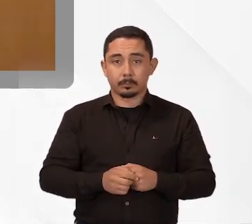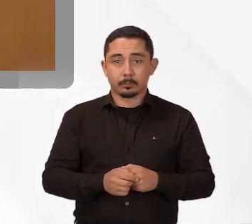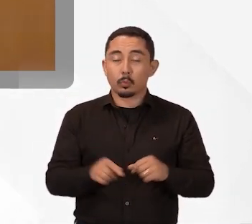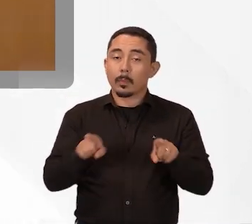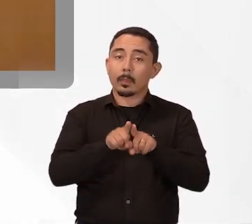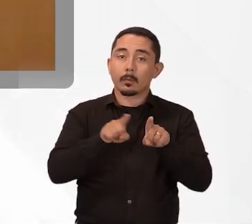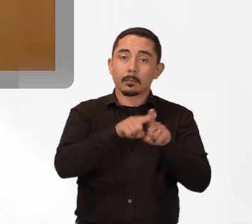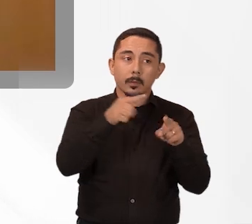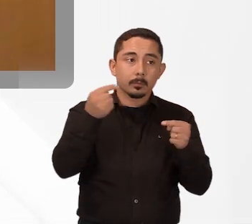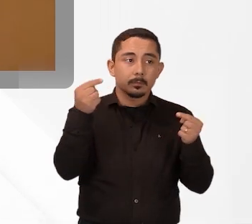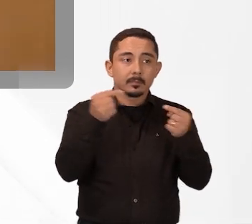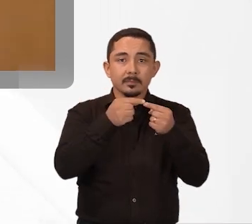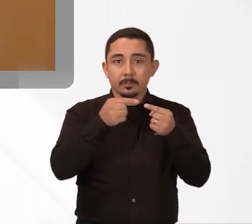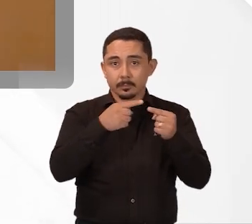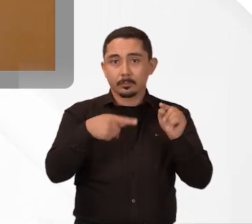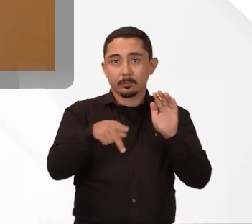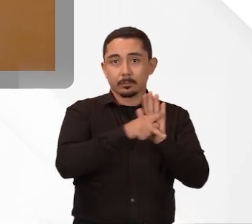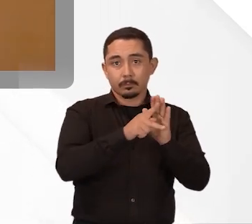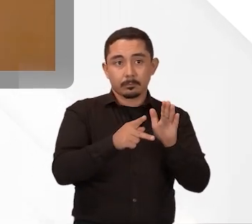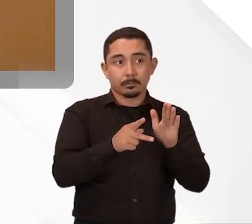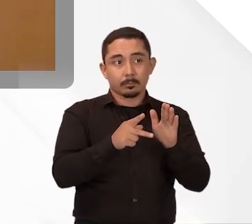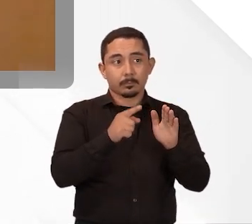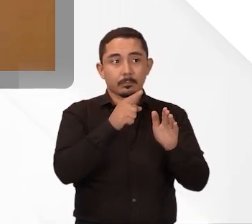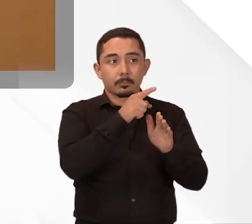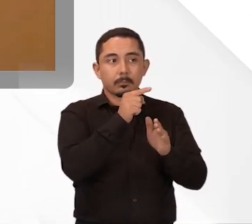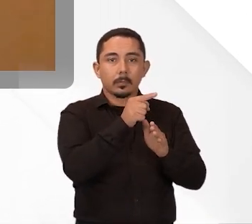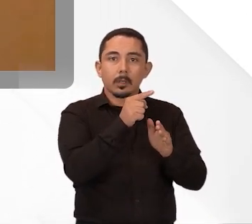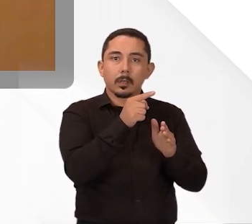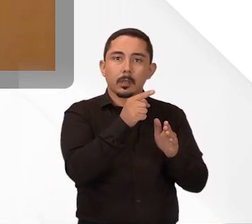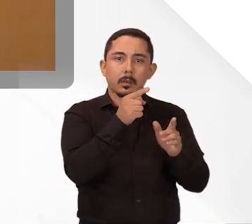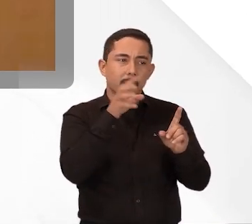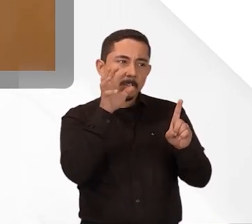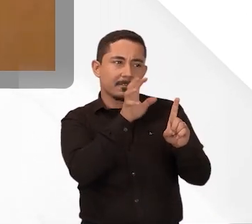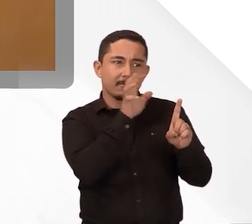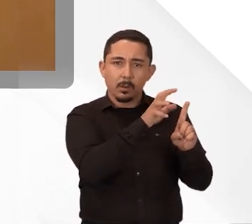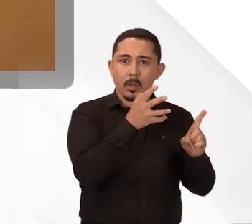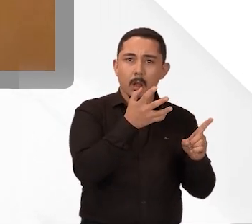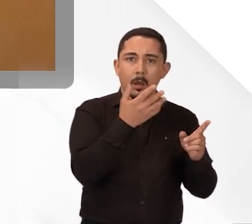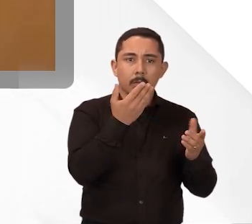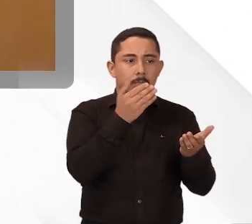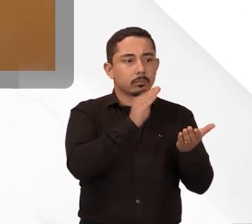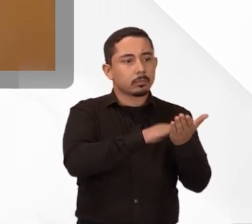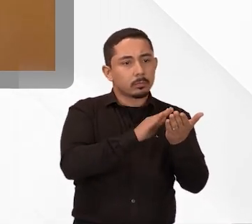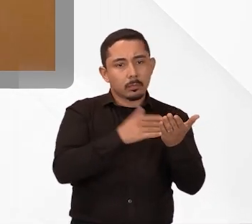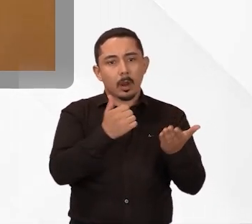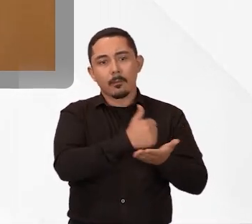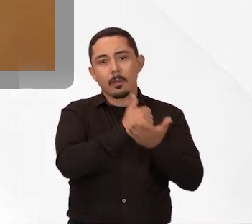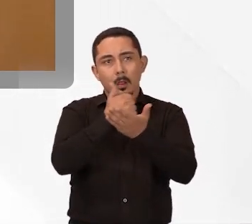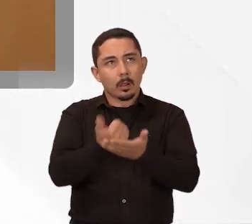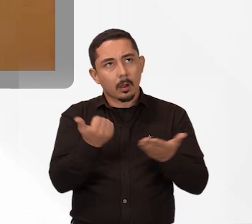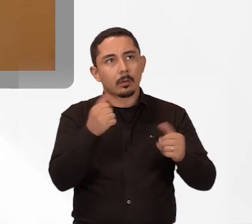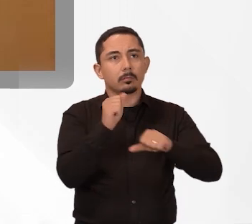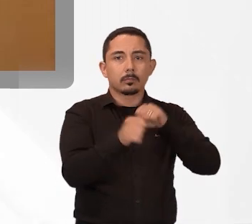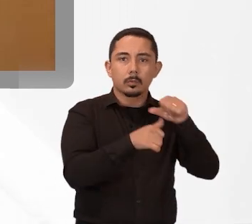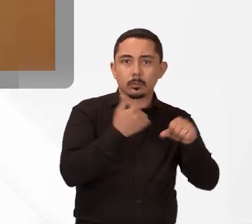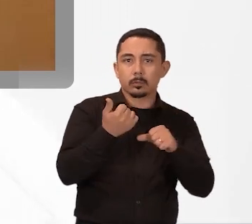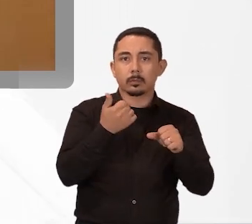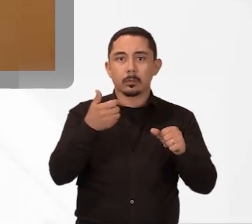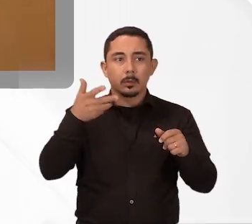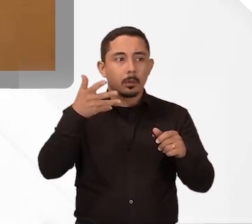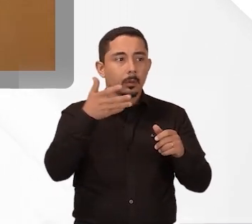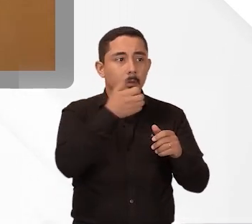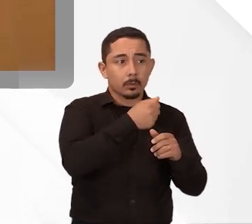ele é visto como um fenômeno caracterizado por agenciar, aliciar, recrutar, transportar,